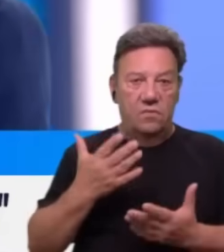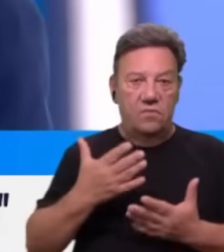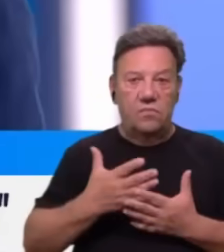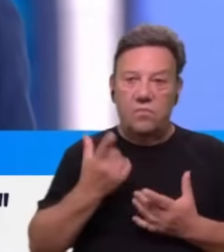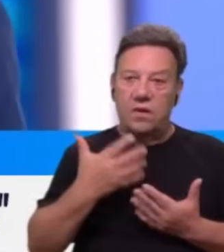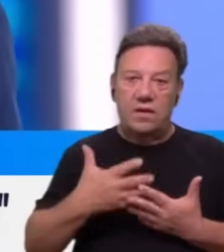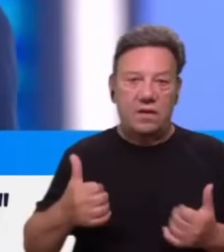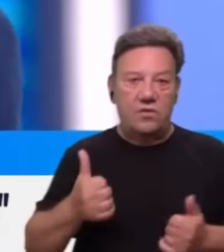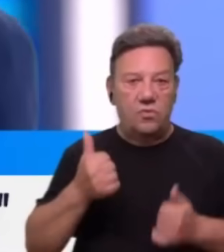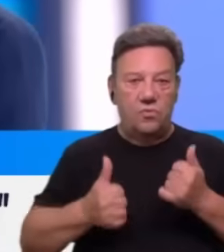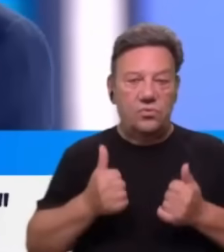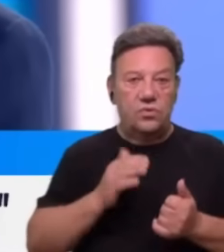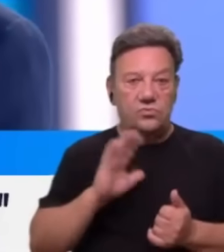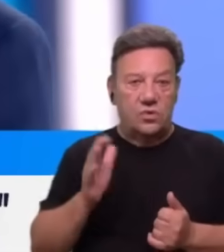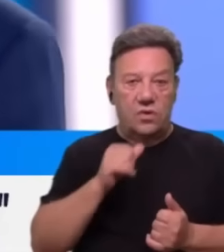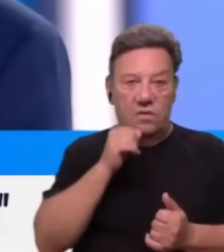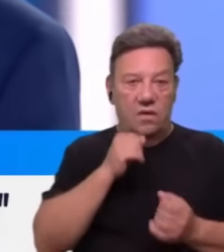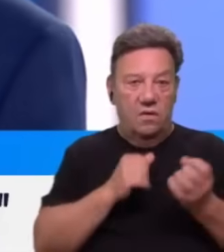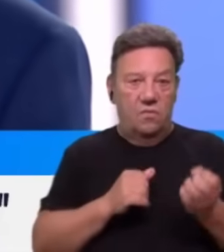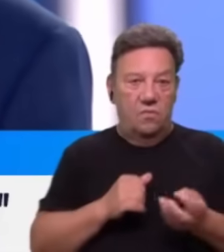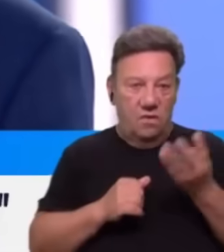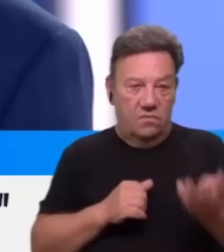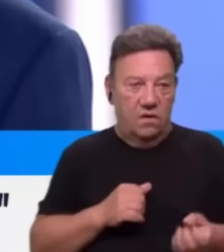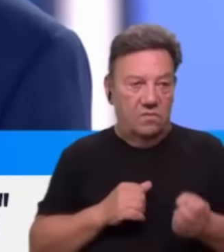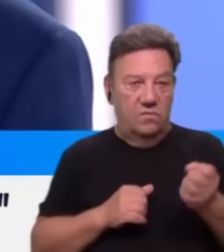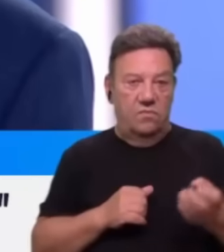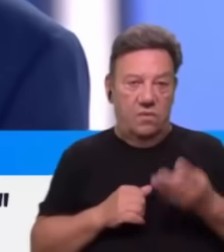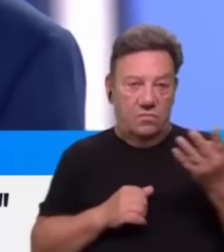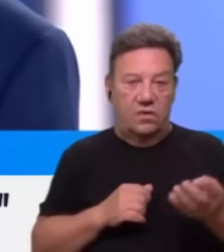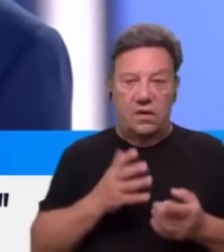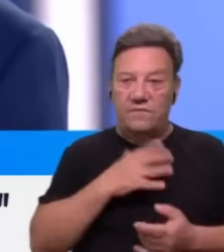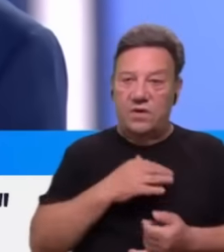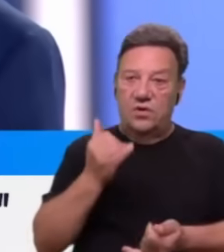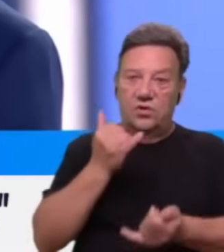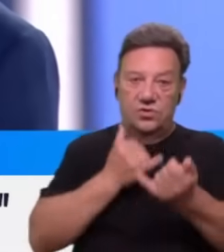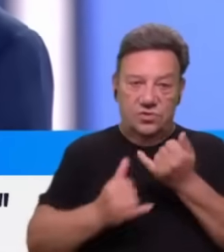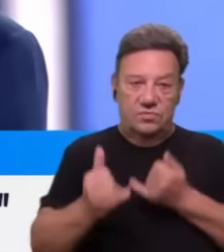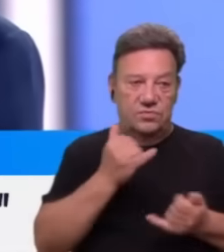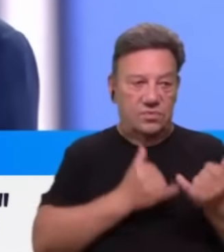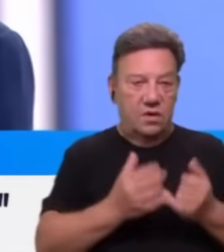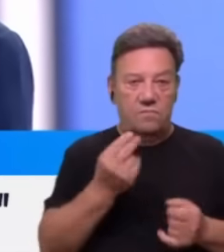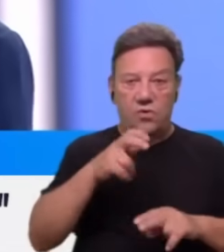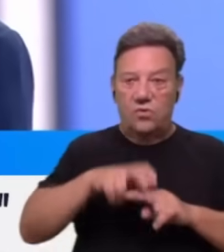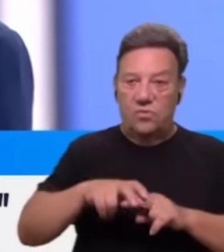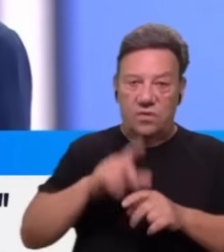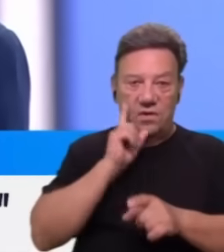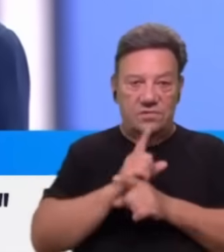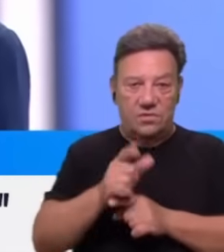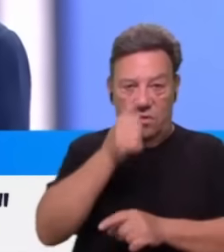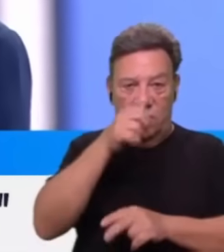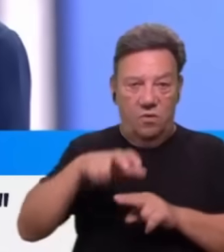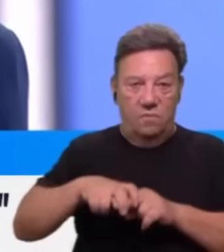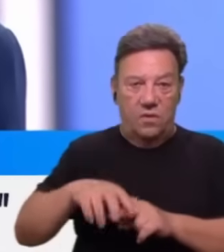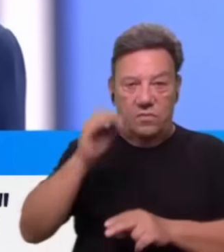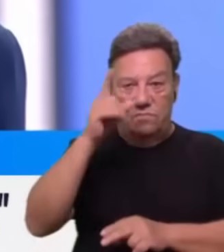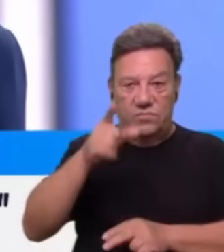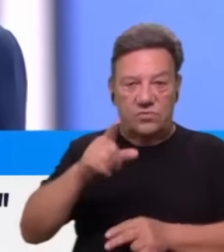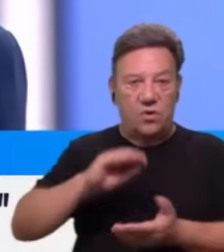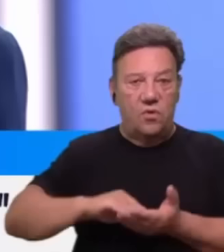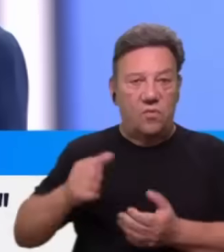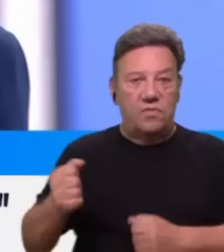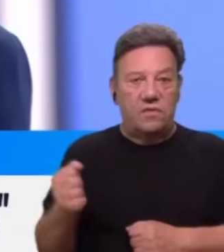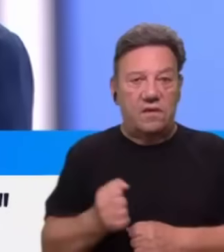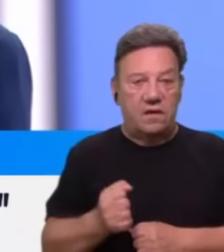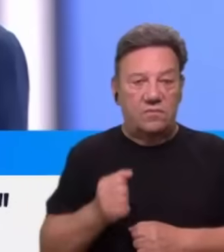que os concursos só acontecem quatro em quatro anos para substituir muitos dos lugares que estão ocupados por pessoas contratados